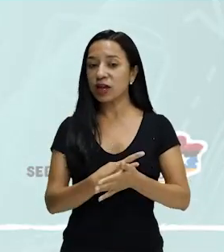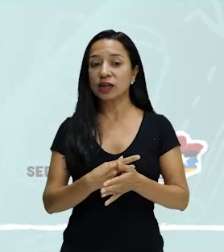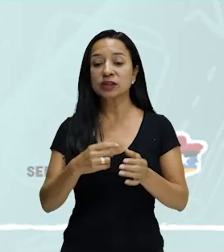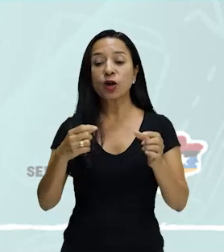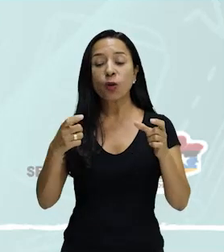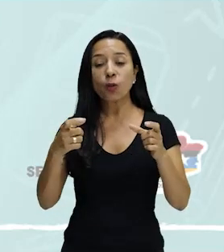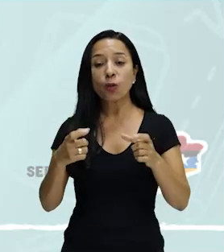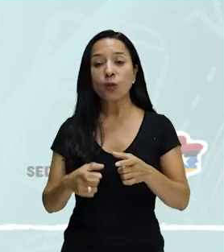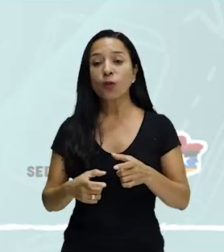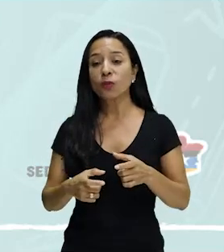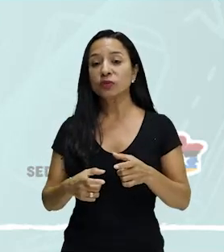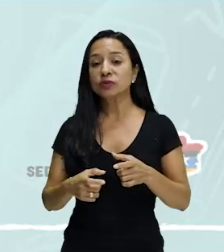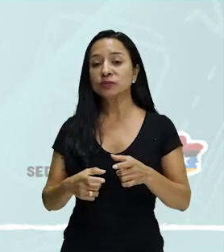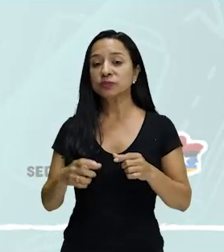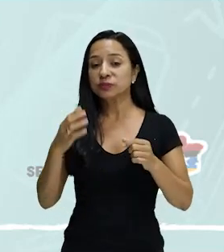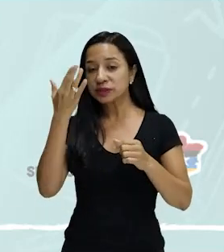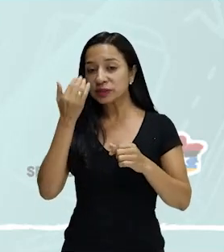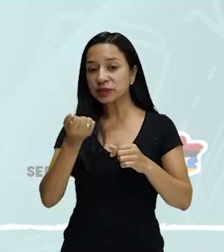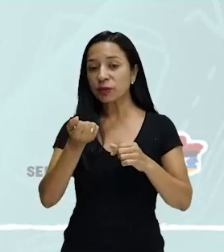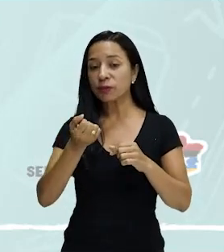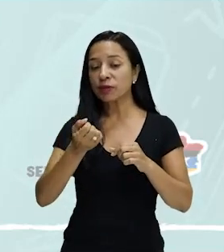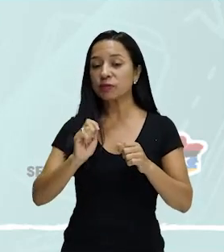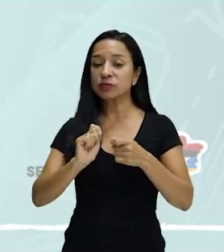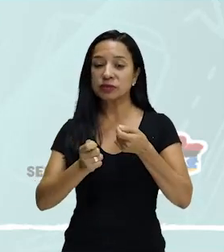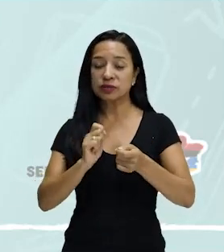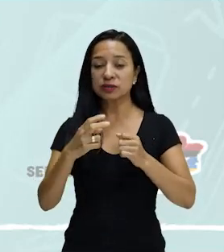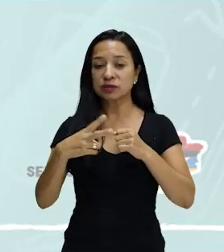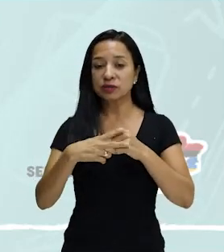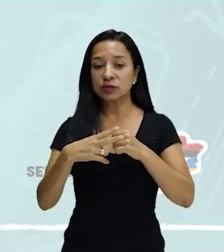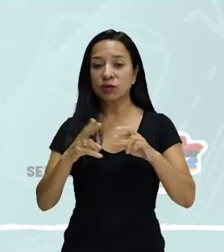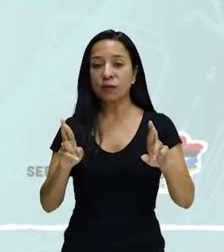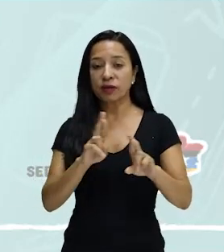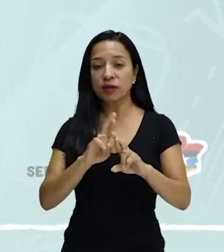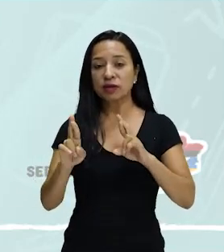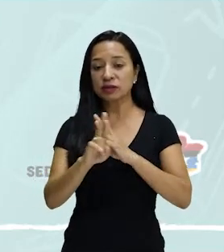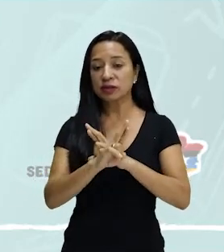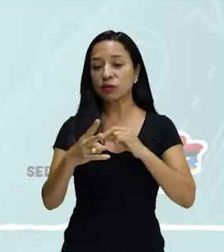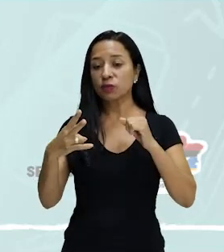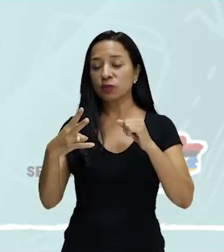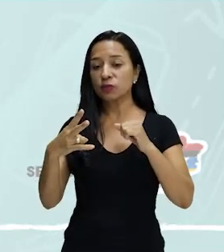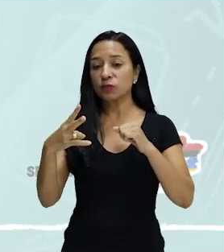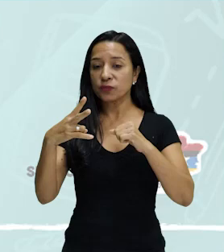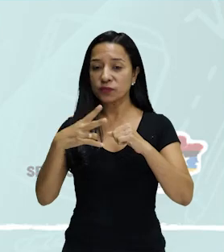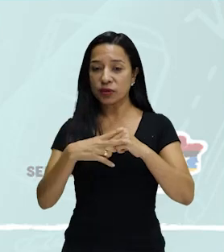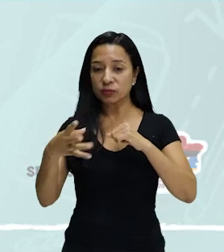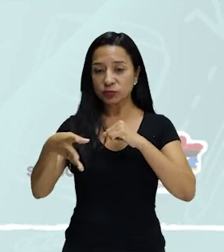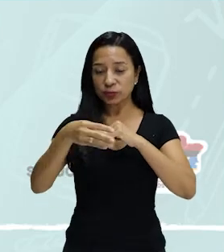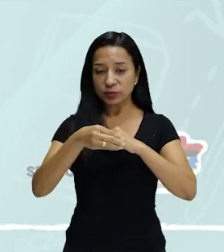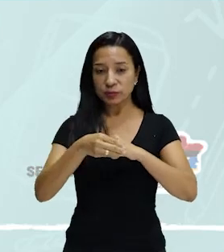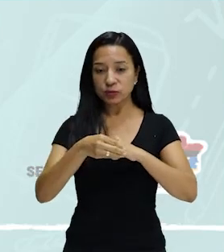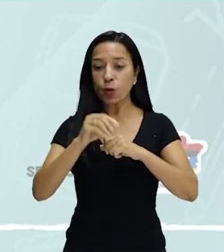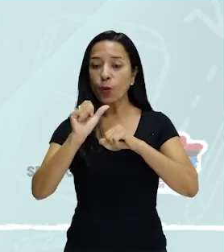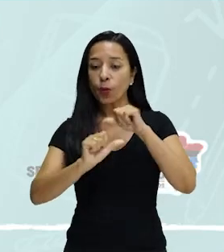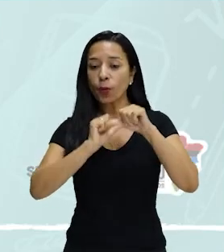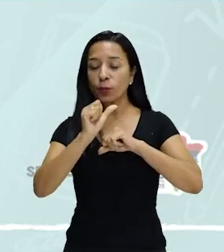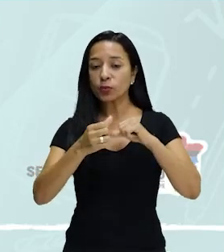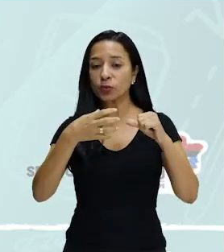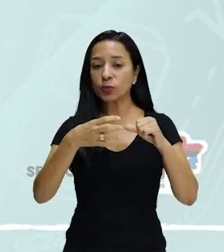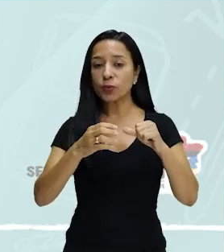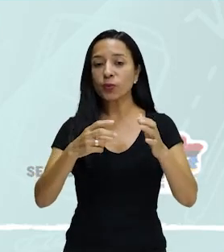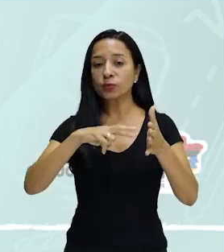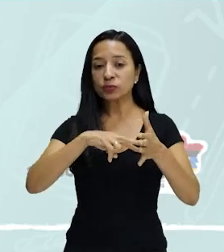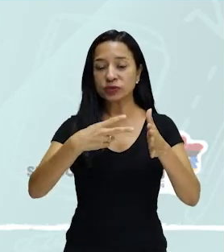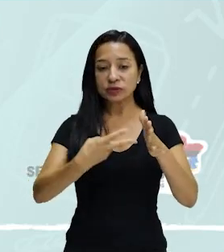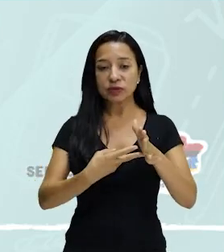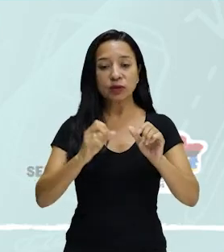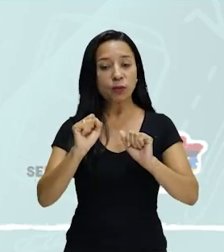a regência é a relação do verbo com o seu complemento. Mudou o sentido, pode mudar a preposição e nós vamos analisar